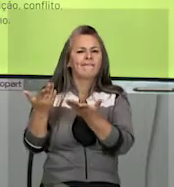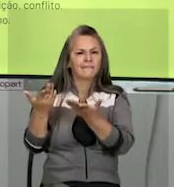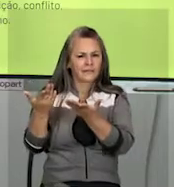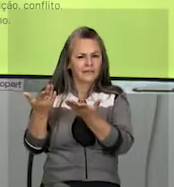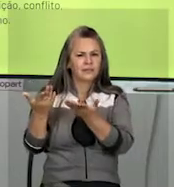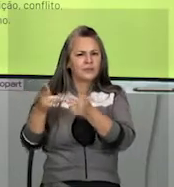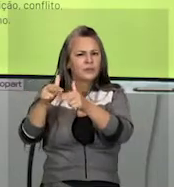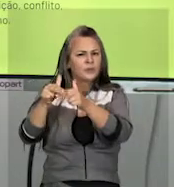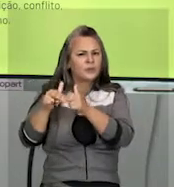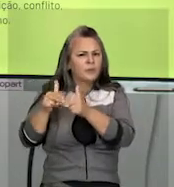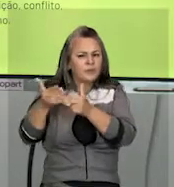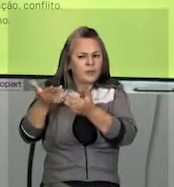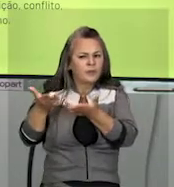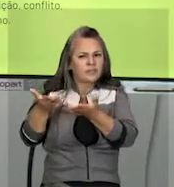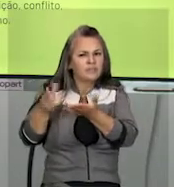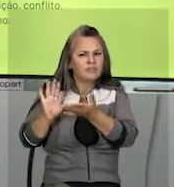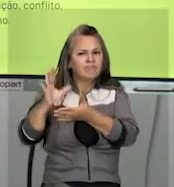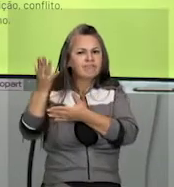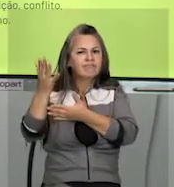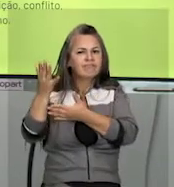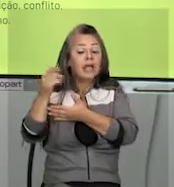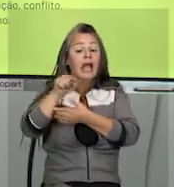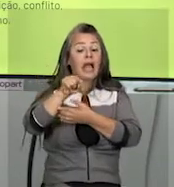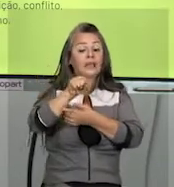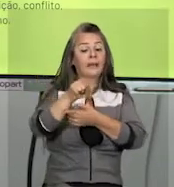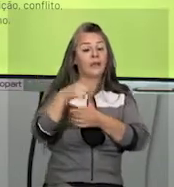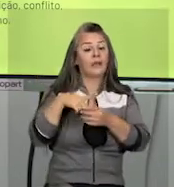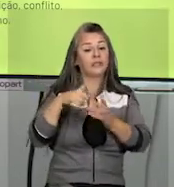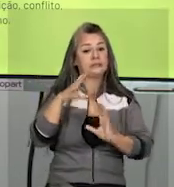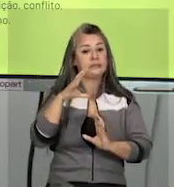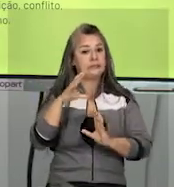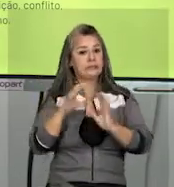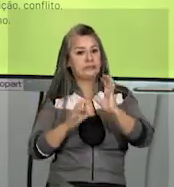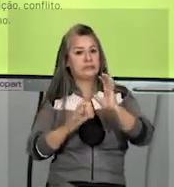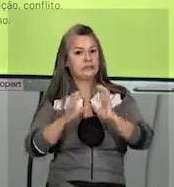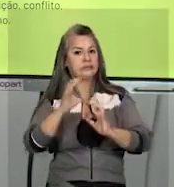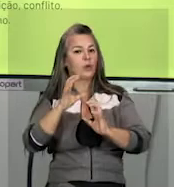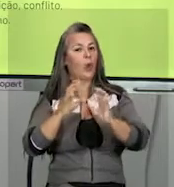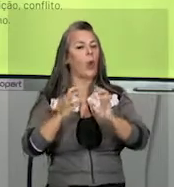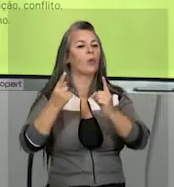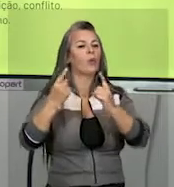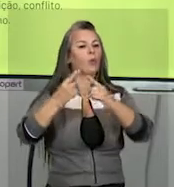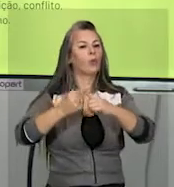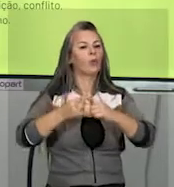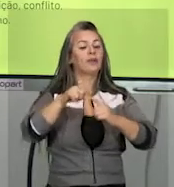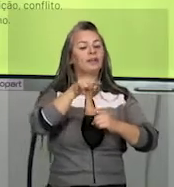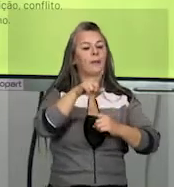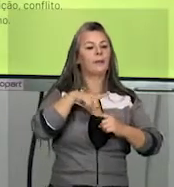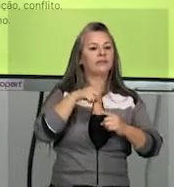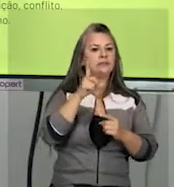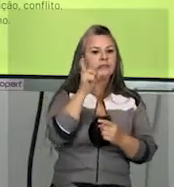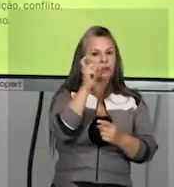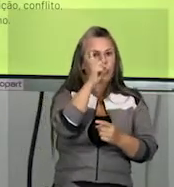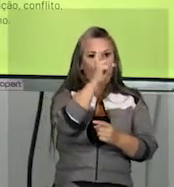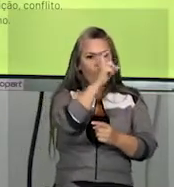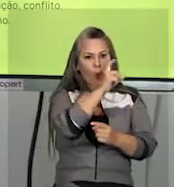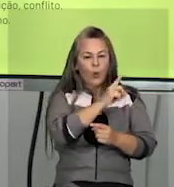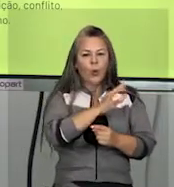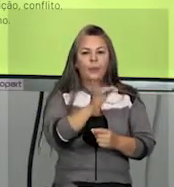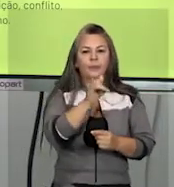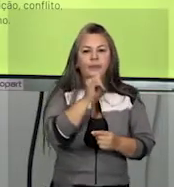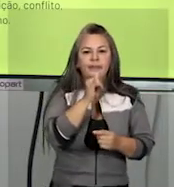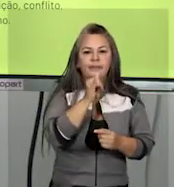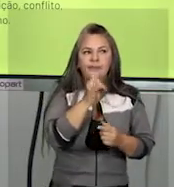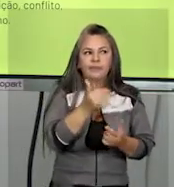das motivações. Depois vem o conflito, que é inevitável. Depois vem a complicação, surge uma